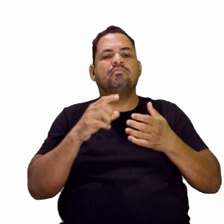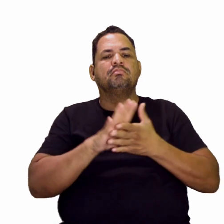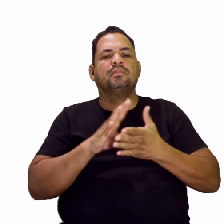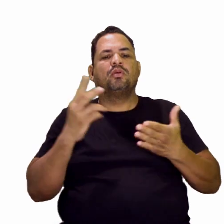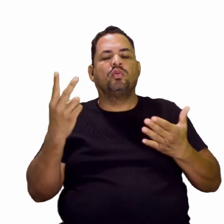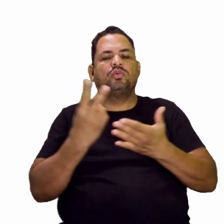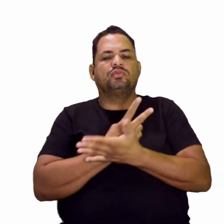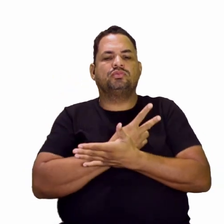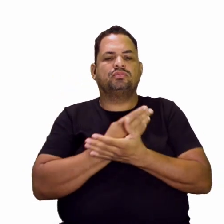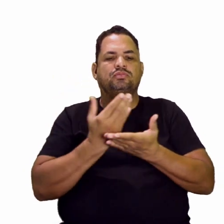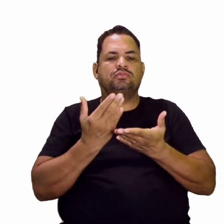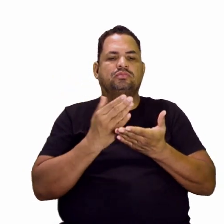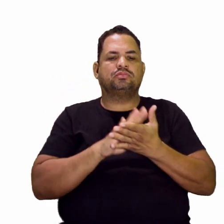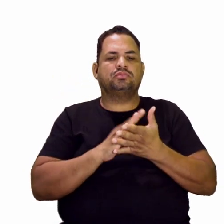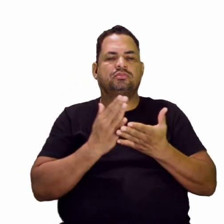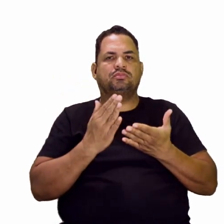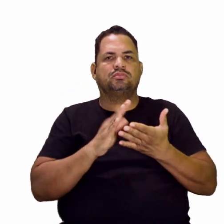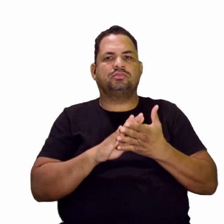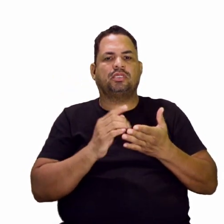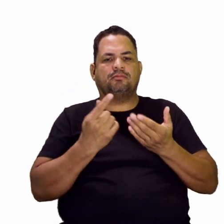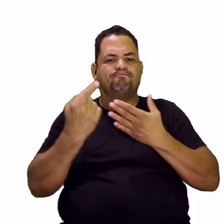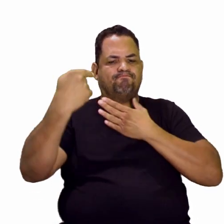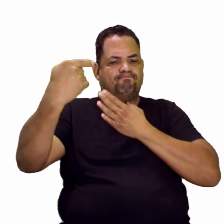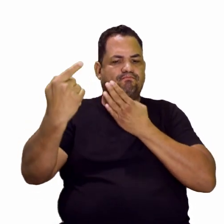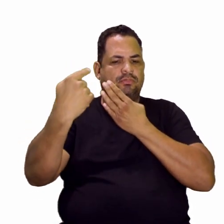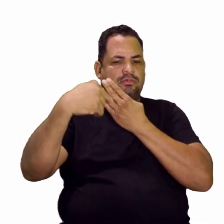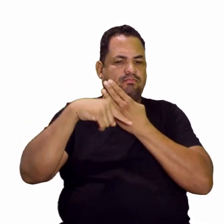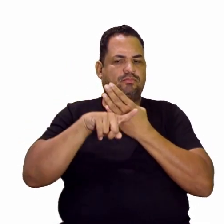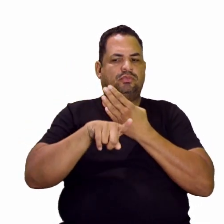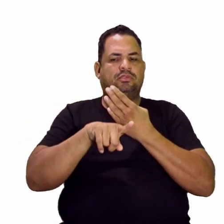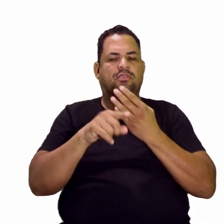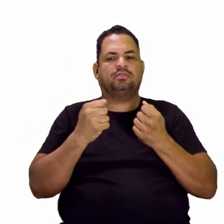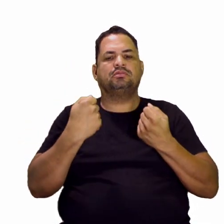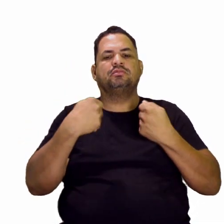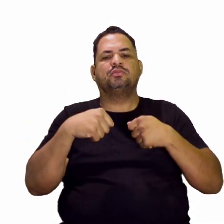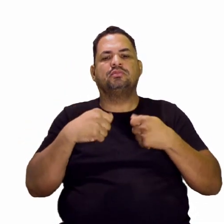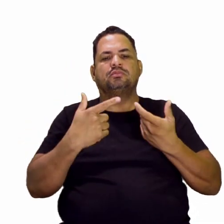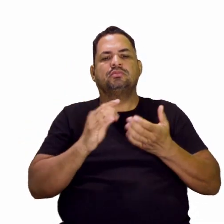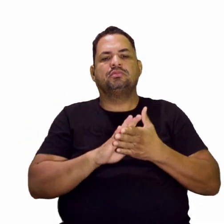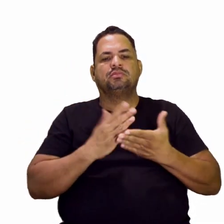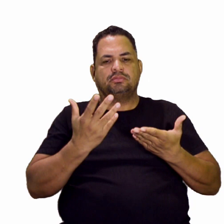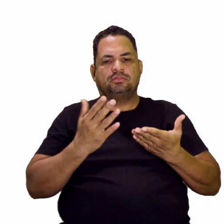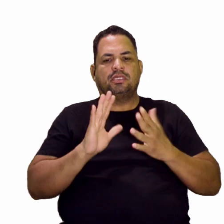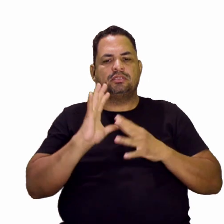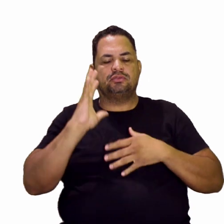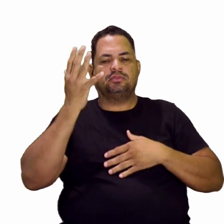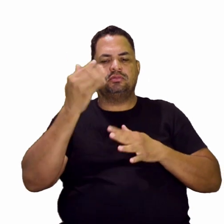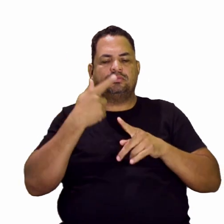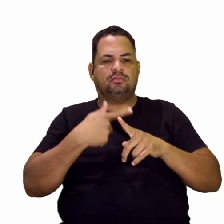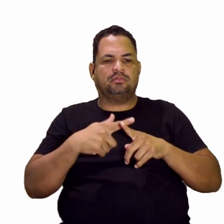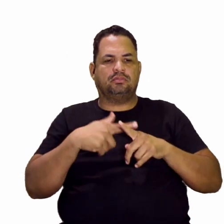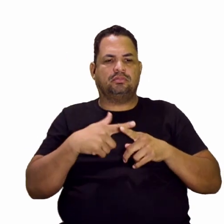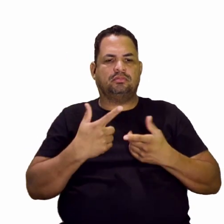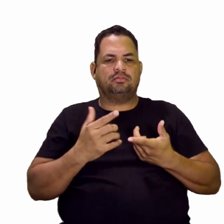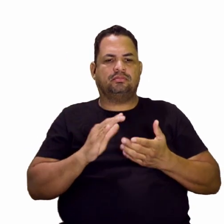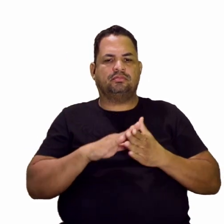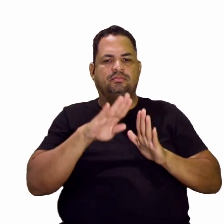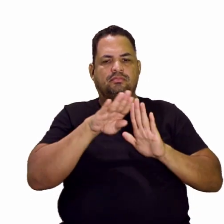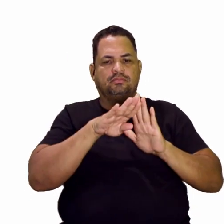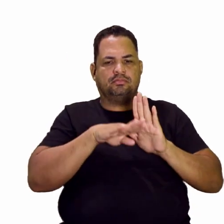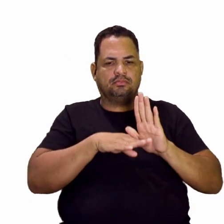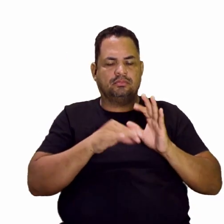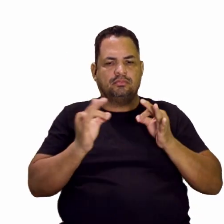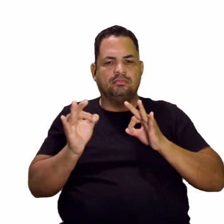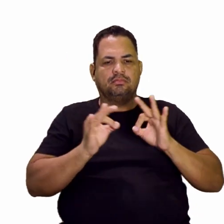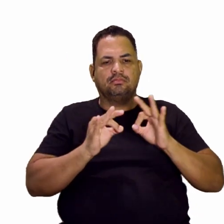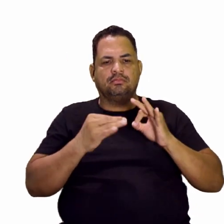efeito de imunidade, enfim, né? E acabar resolvendo o problema, né? Então, tal procedimento é